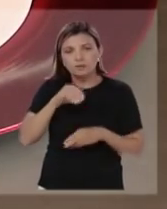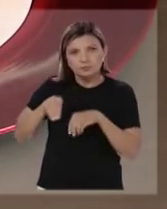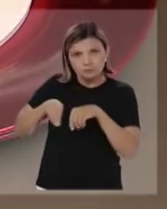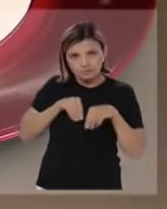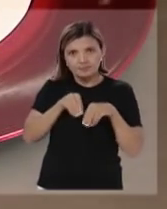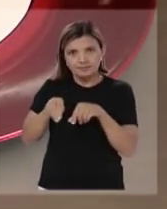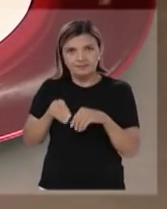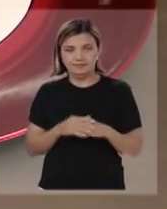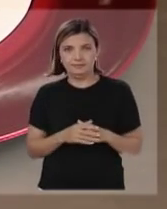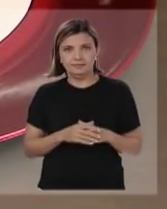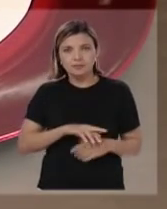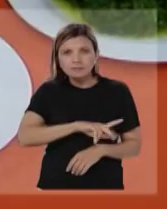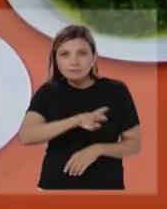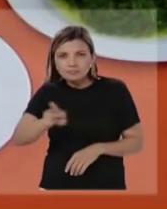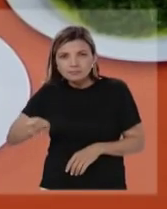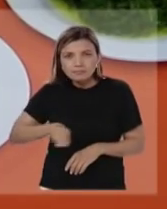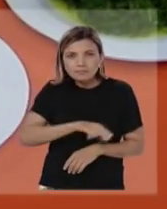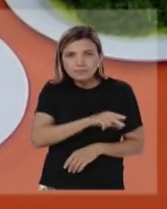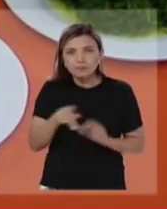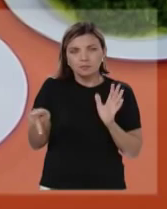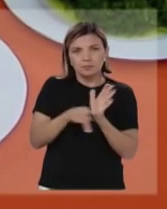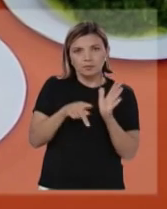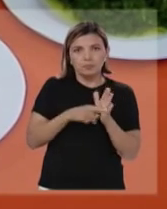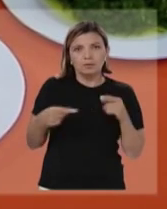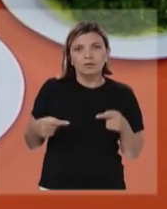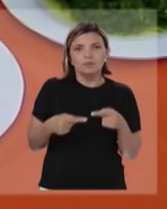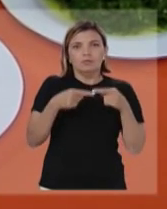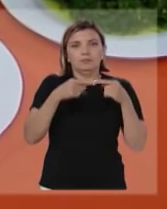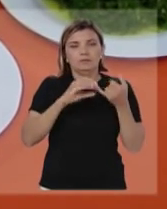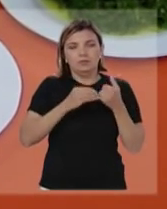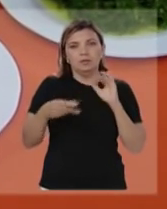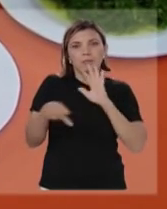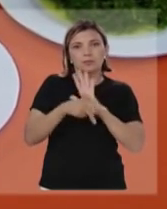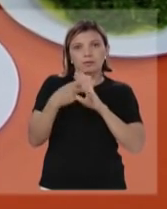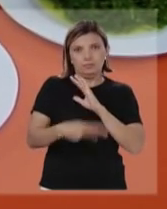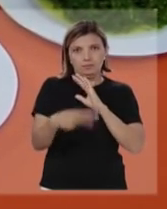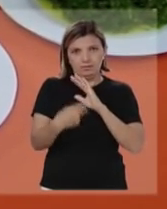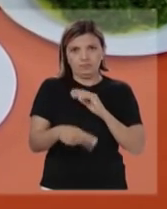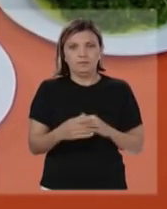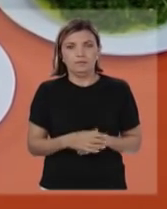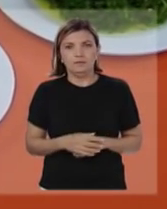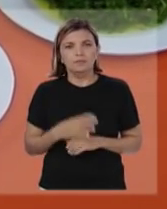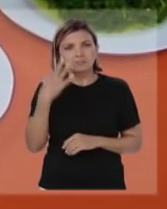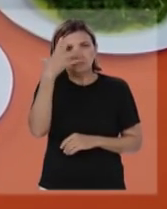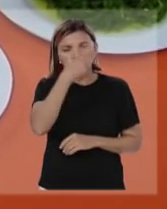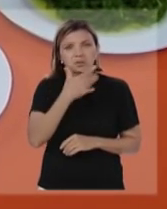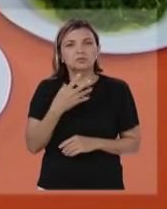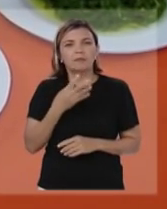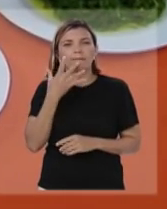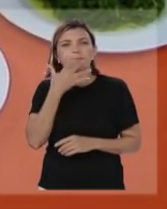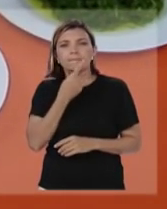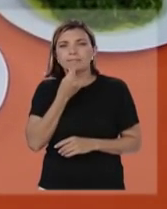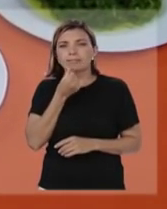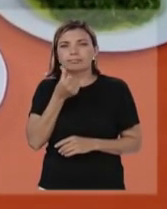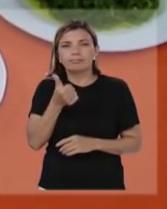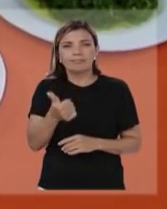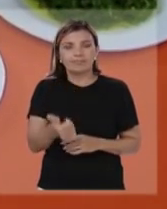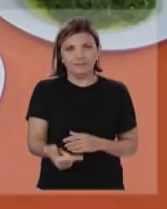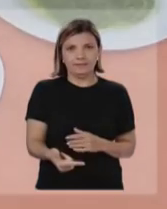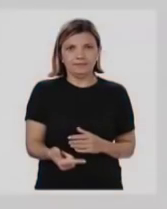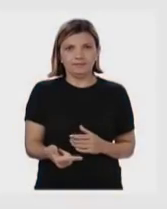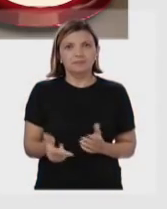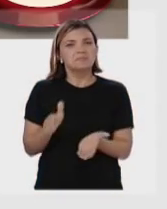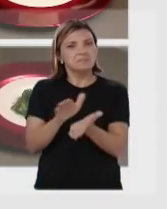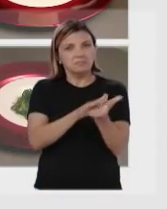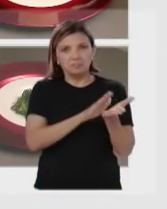torresmo, laranja. Essa é a verdadeira feijoada, prato típico da região sudeste. Bonito de se ver, gostoso